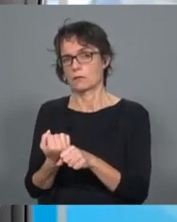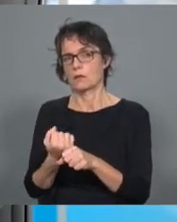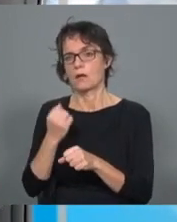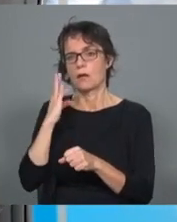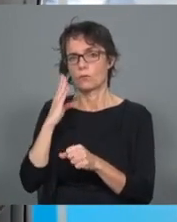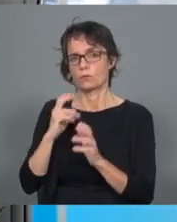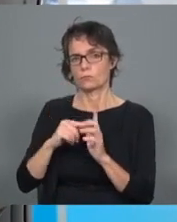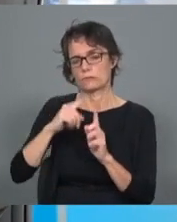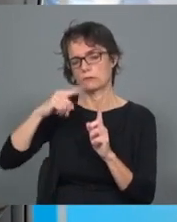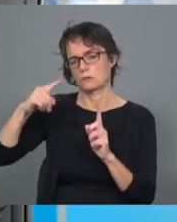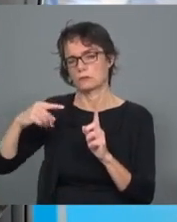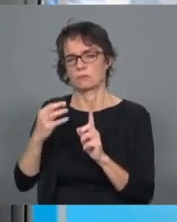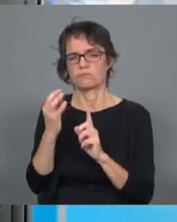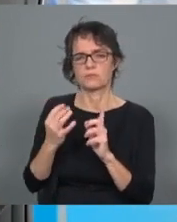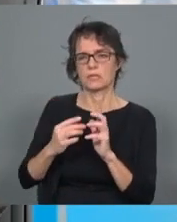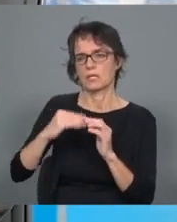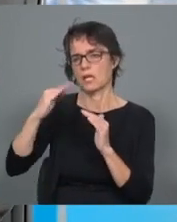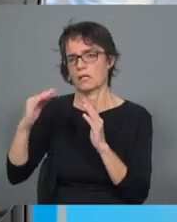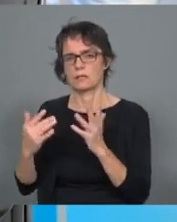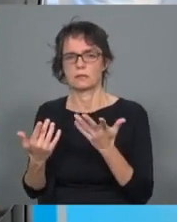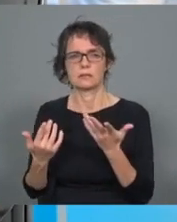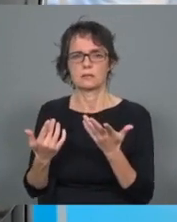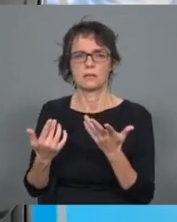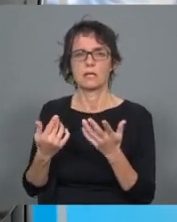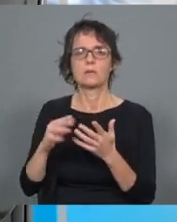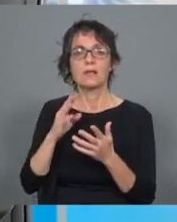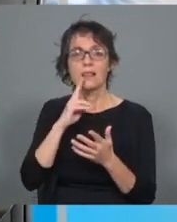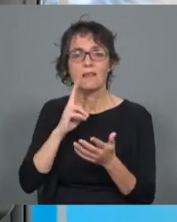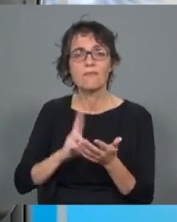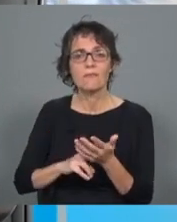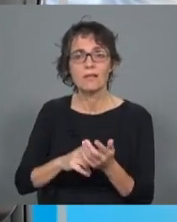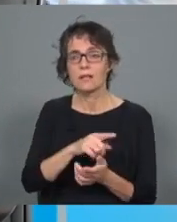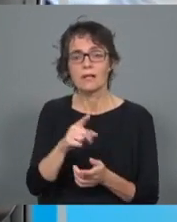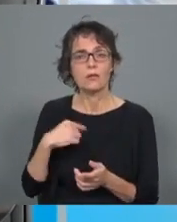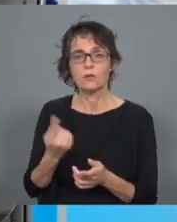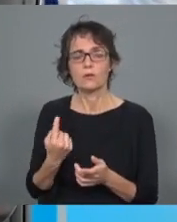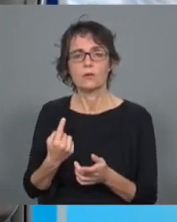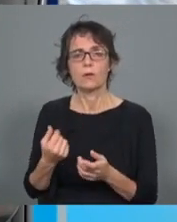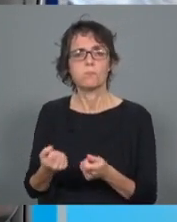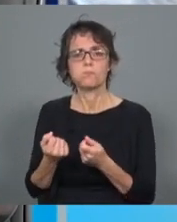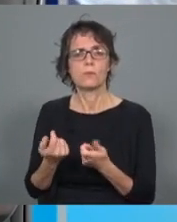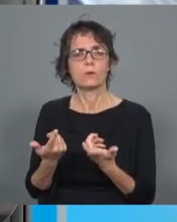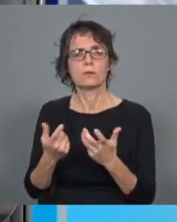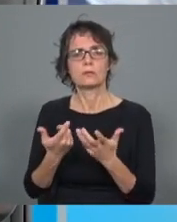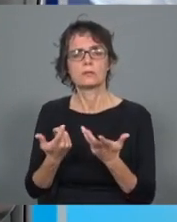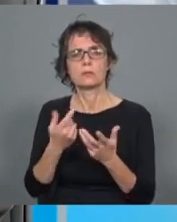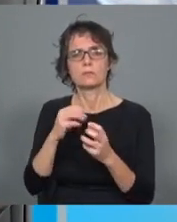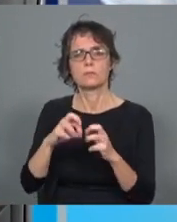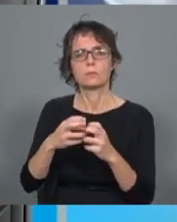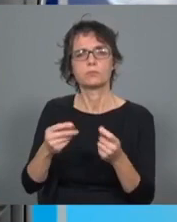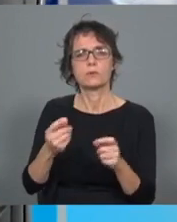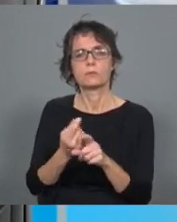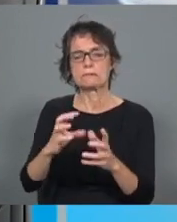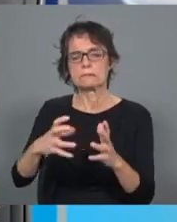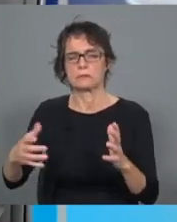variam estatisticamente com algumas cosméticas, mas na realidade nós não conseguimos mexer na complexidade do problema.